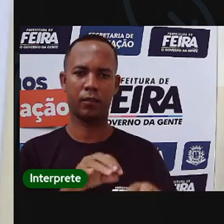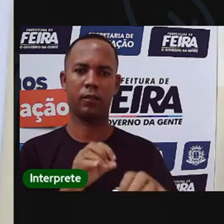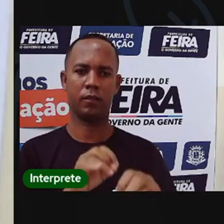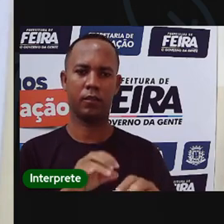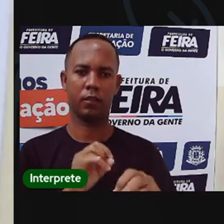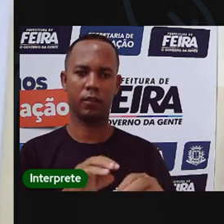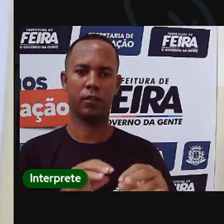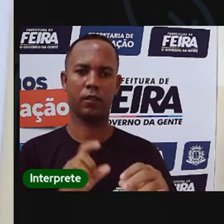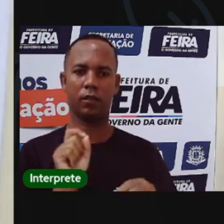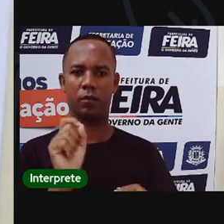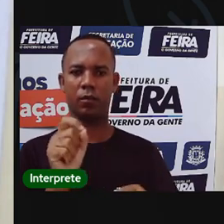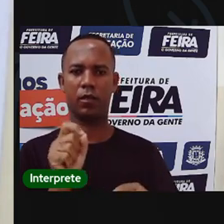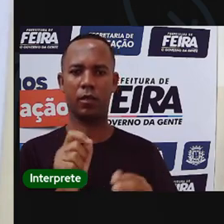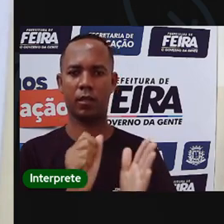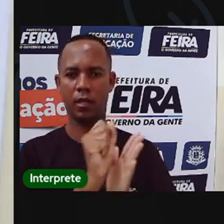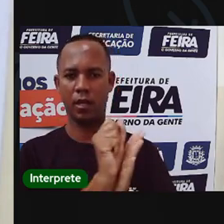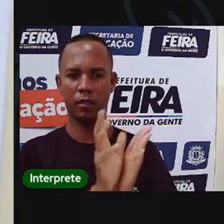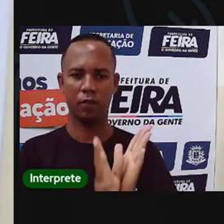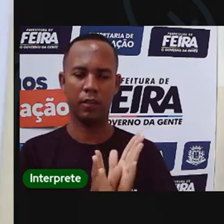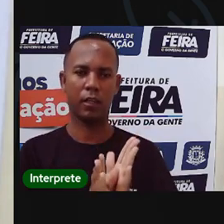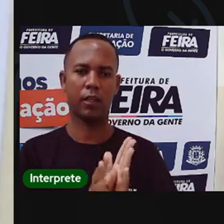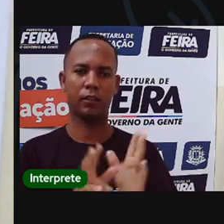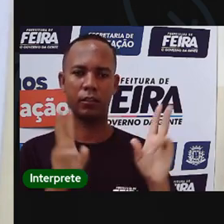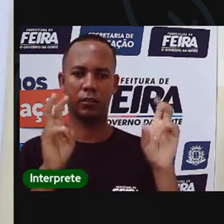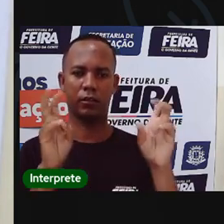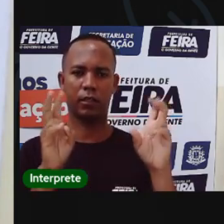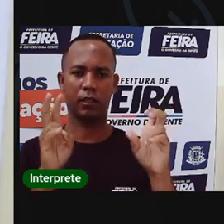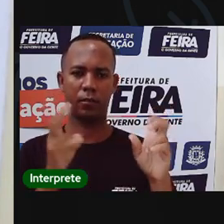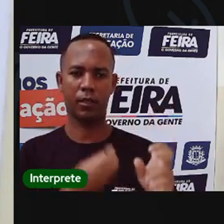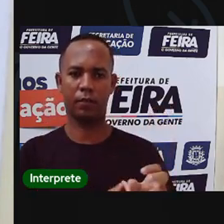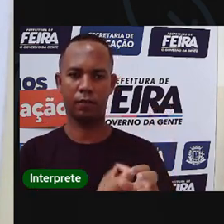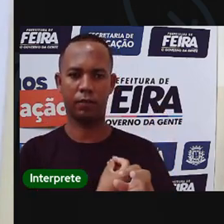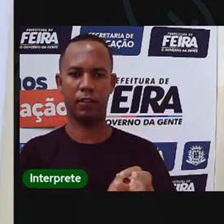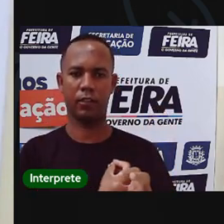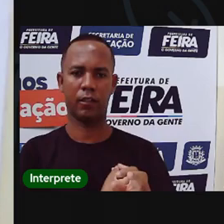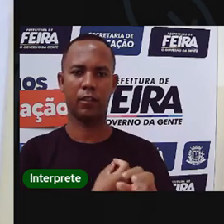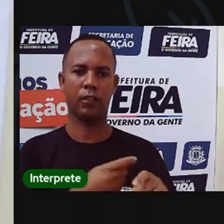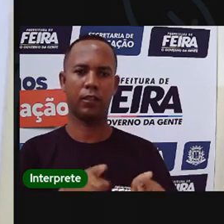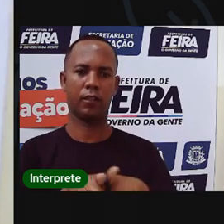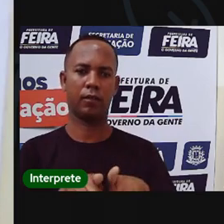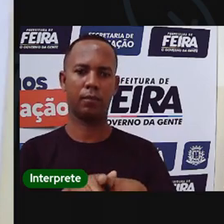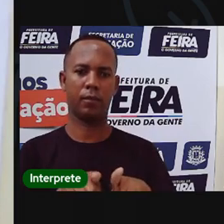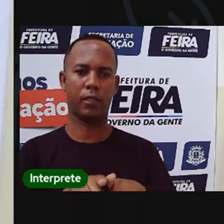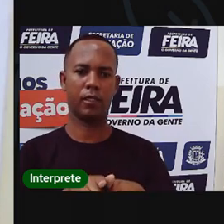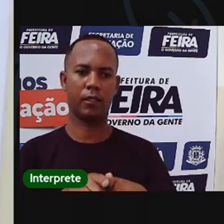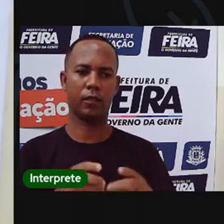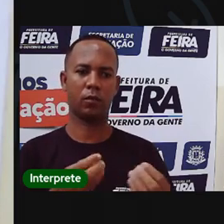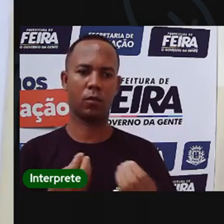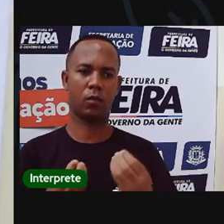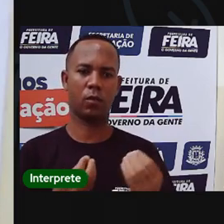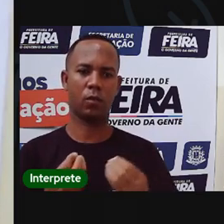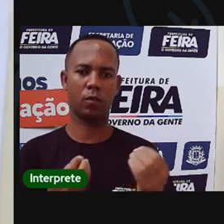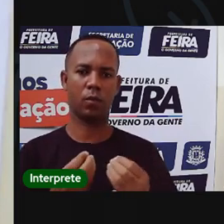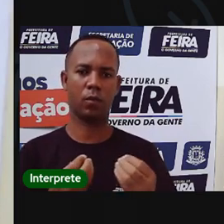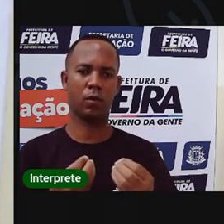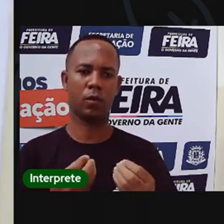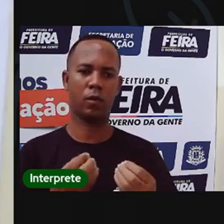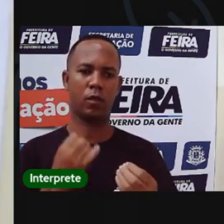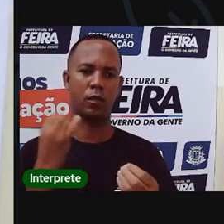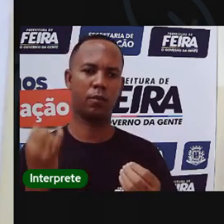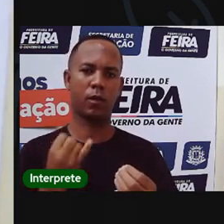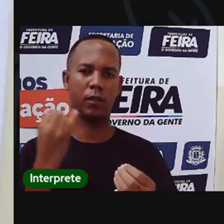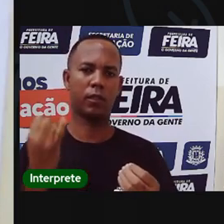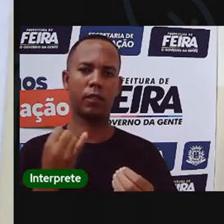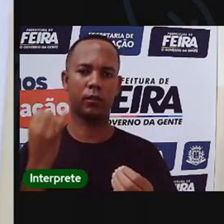escolas uma sugestão de atividades dentro dessa temática da vida, né? A vida como como papel fundamental,